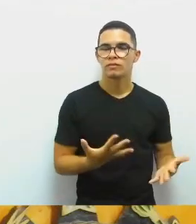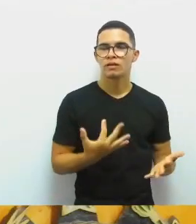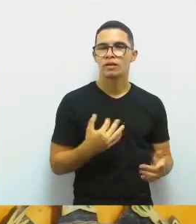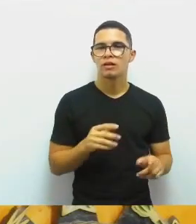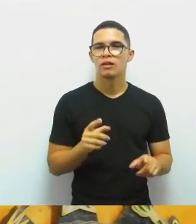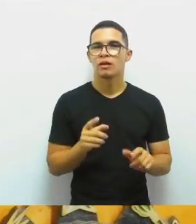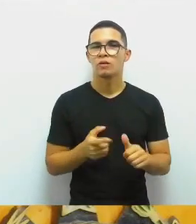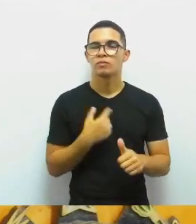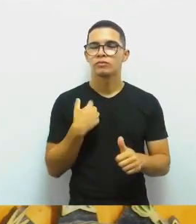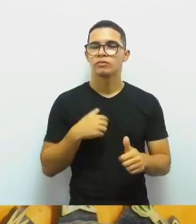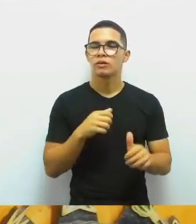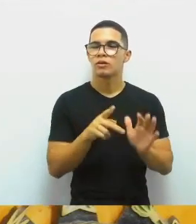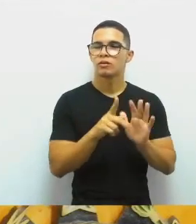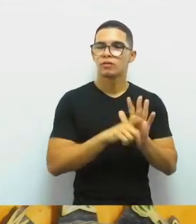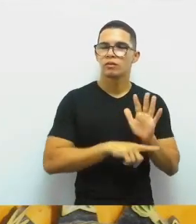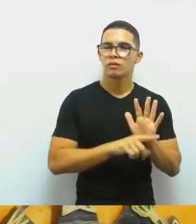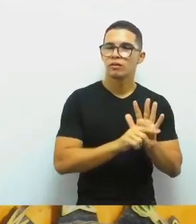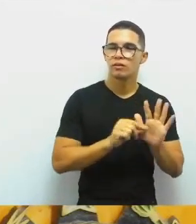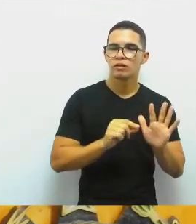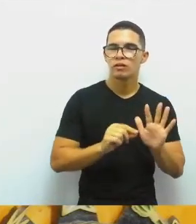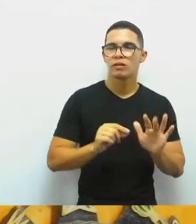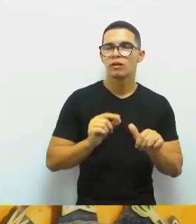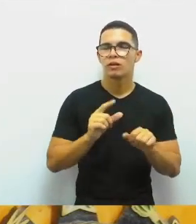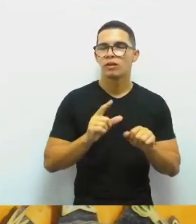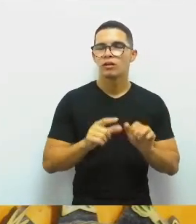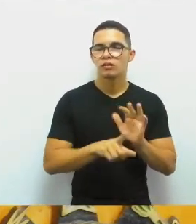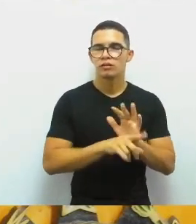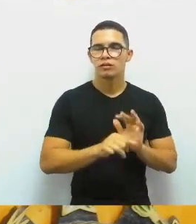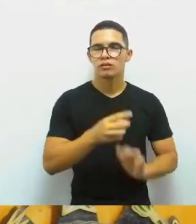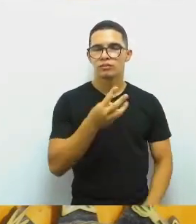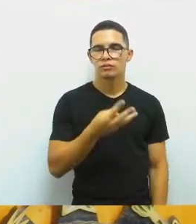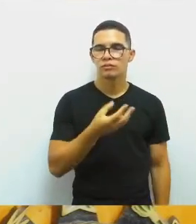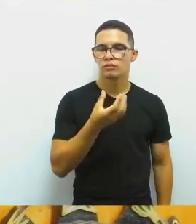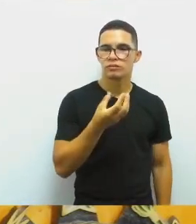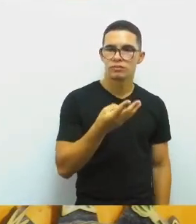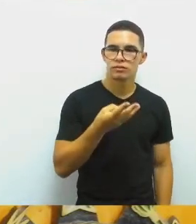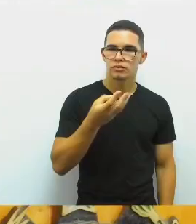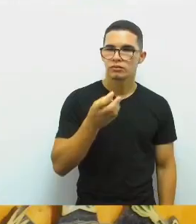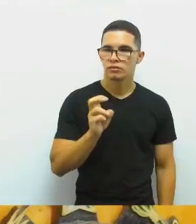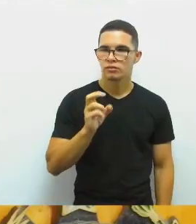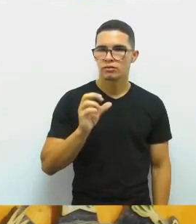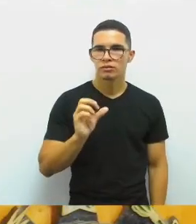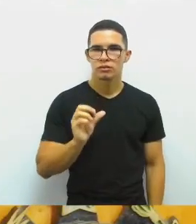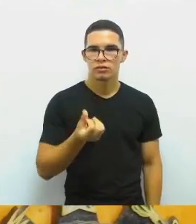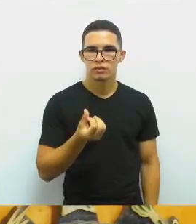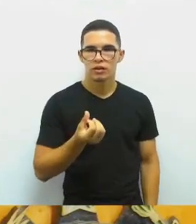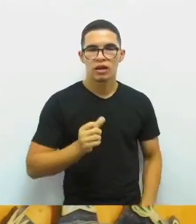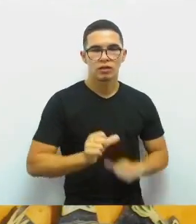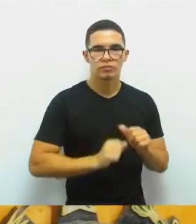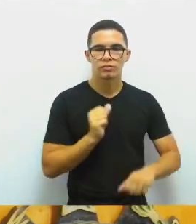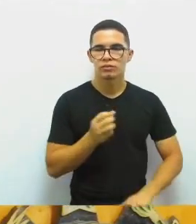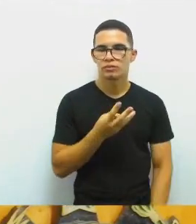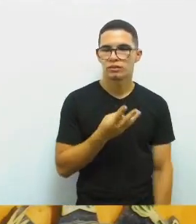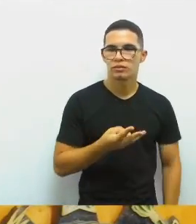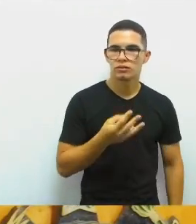anexo 1º da Lei de número 3.356, de 2015, alterada pela Lei de número